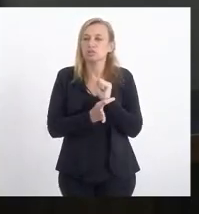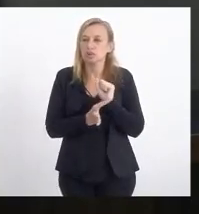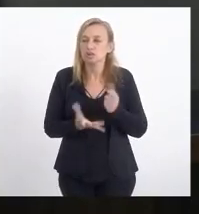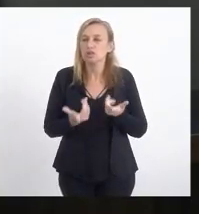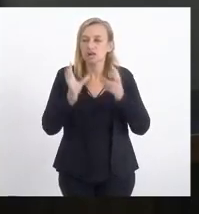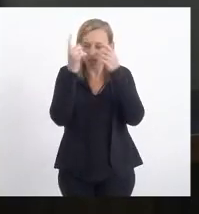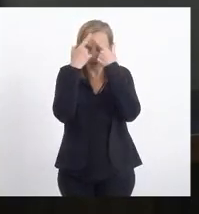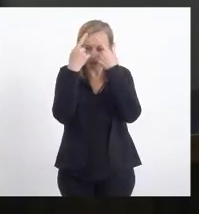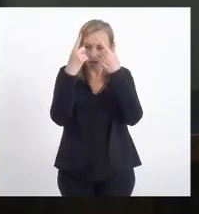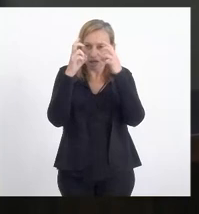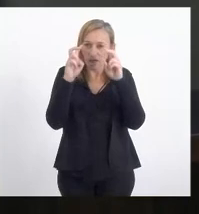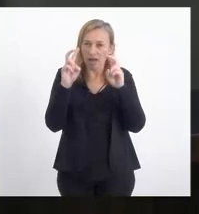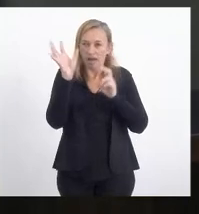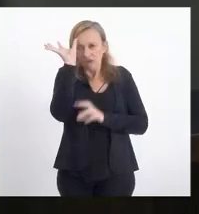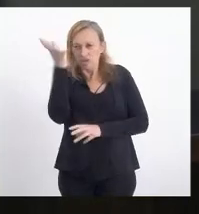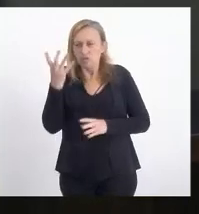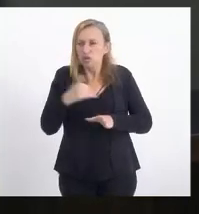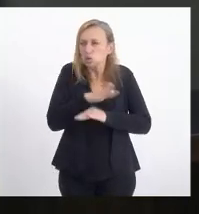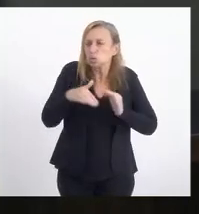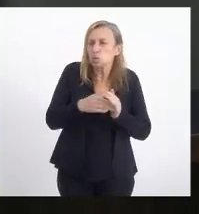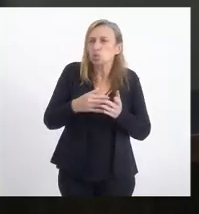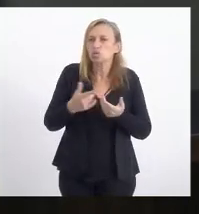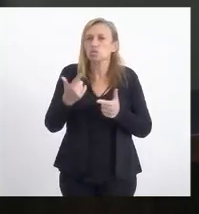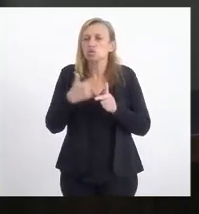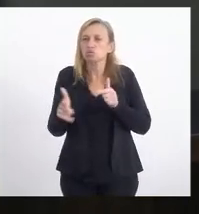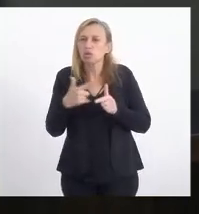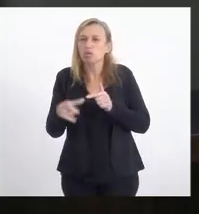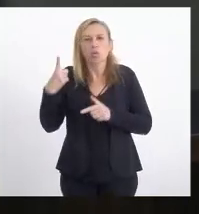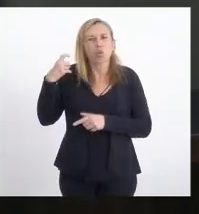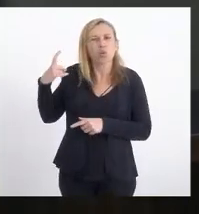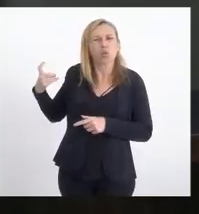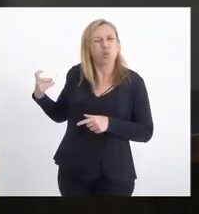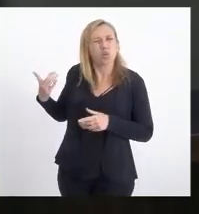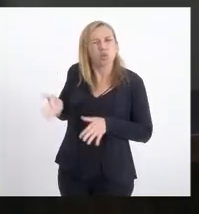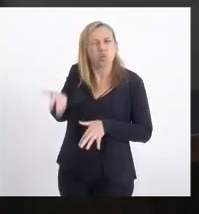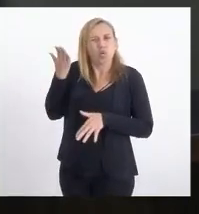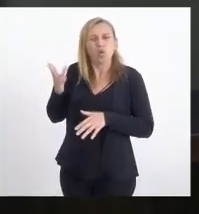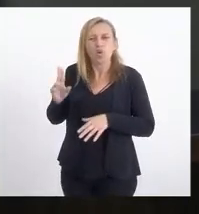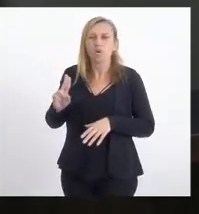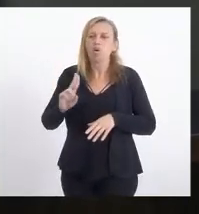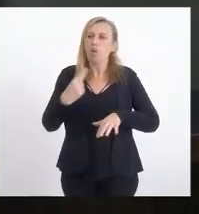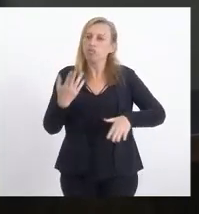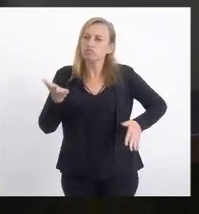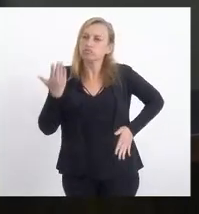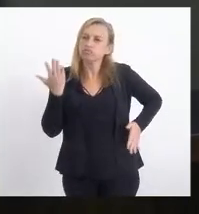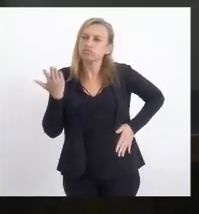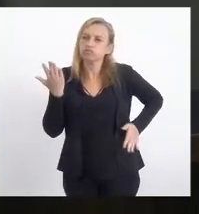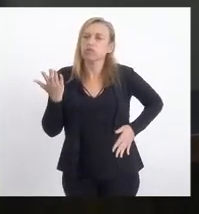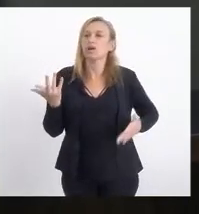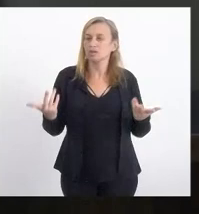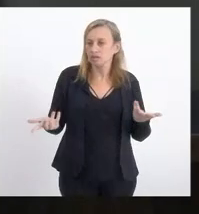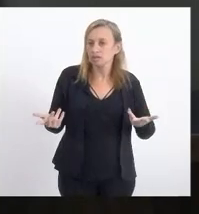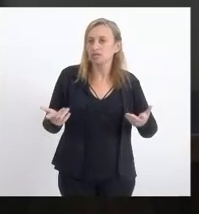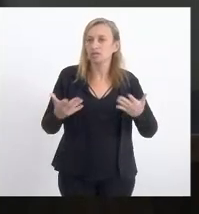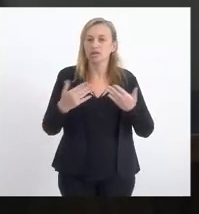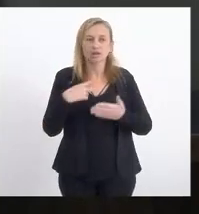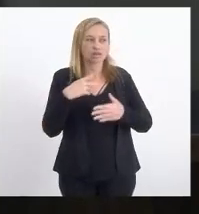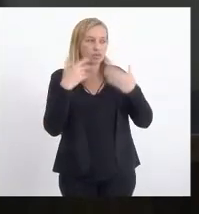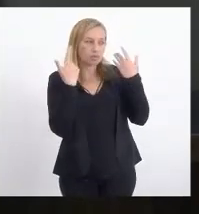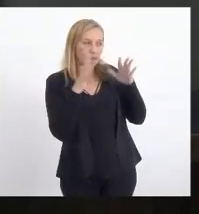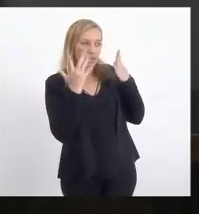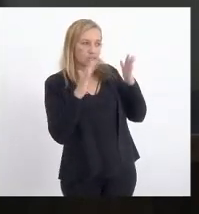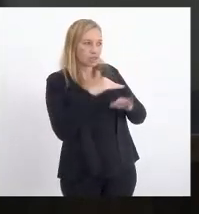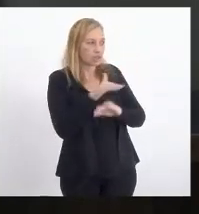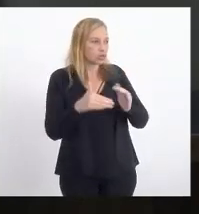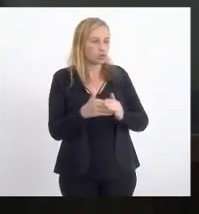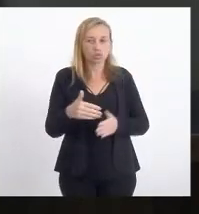resolver todos os problemas desde o som alto do barulho até o enfrentamento ao narco terror então fica aqui a minha referência a todos os